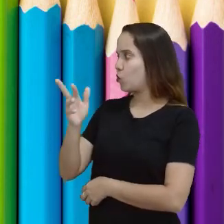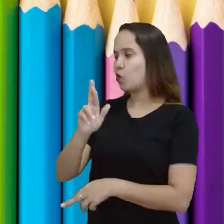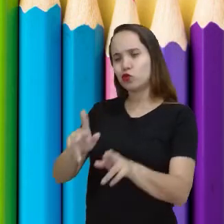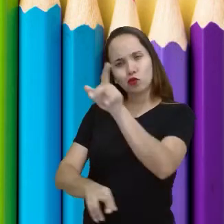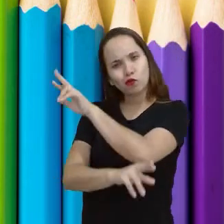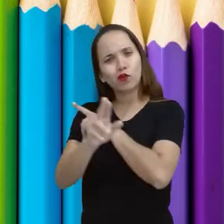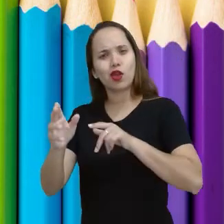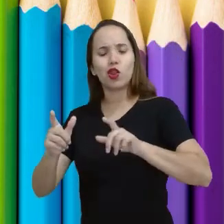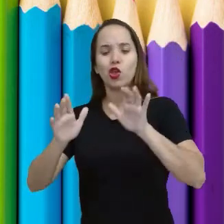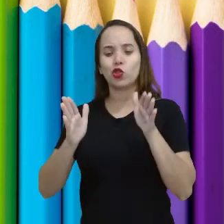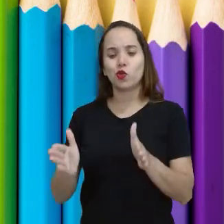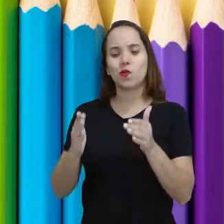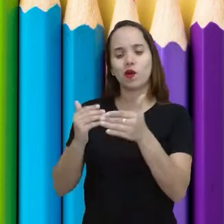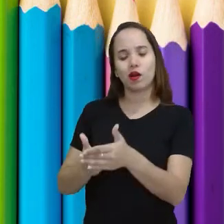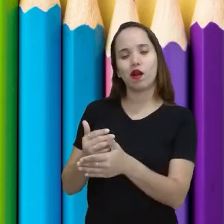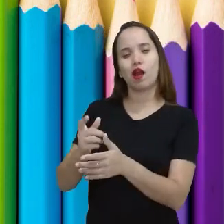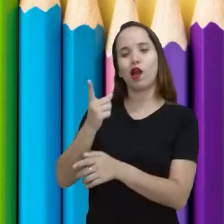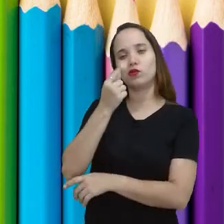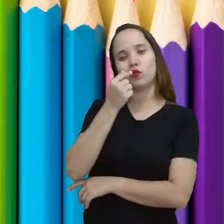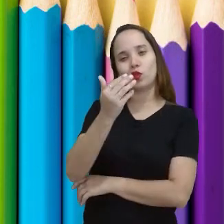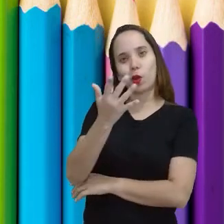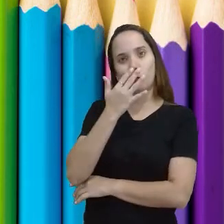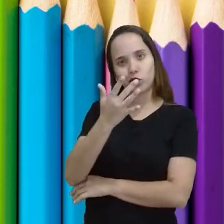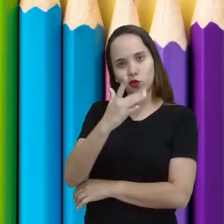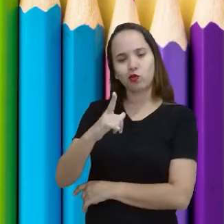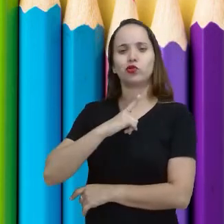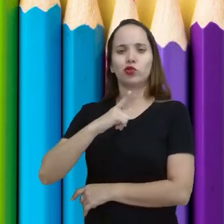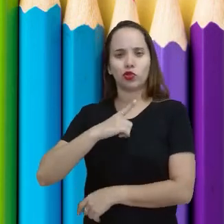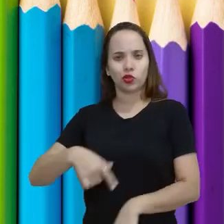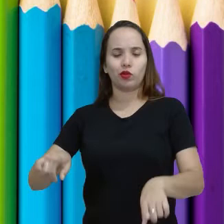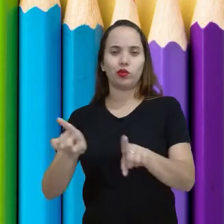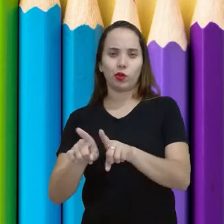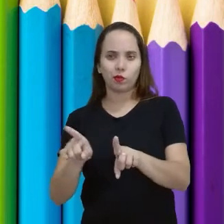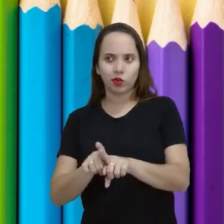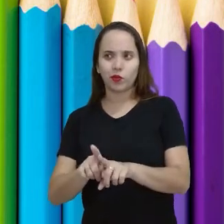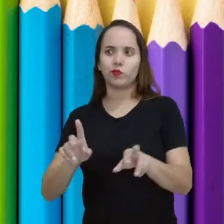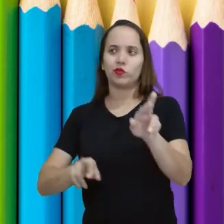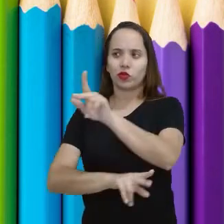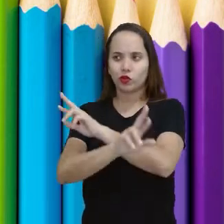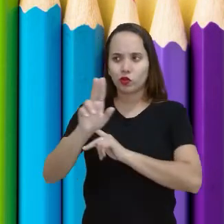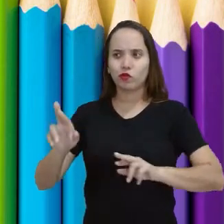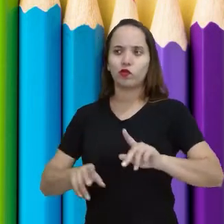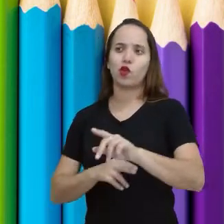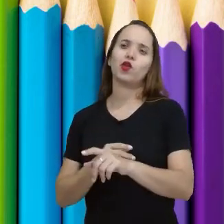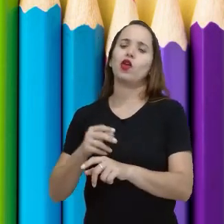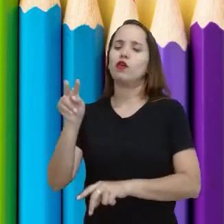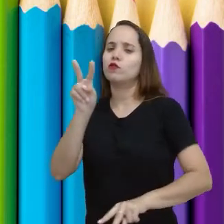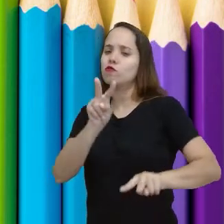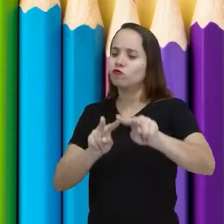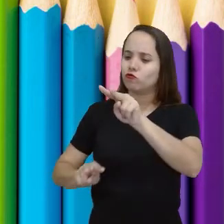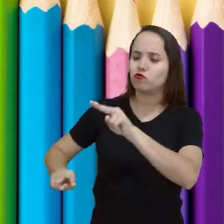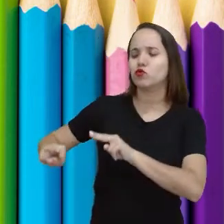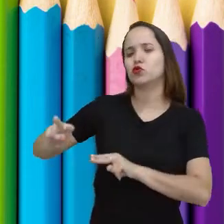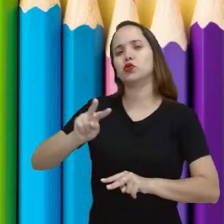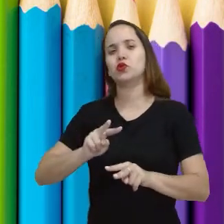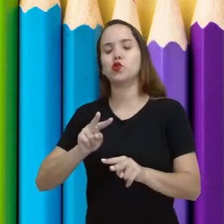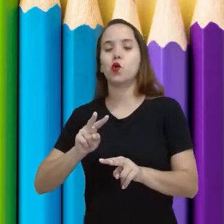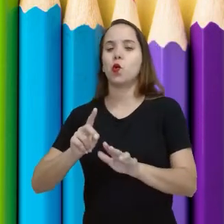uma caixa de lápis de cor, nós vamos ter também, né, diferentes visões,